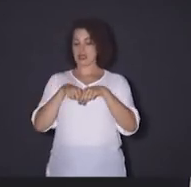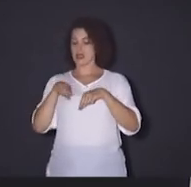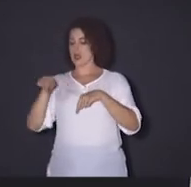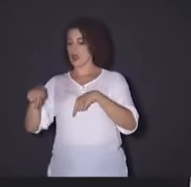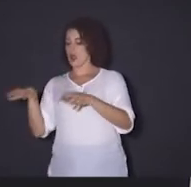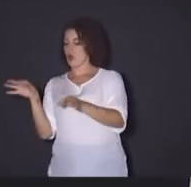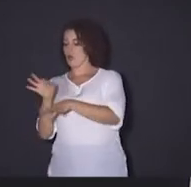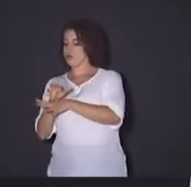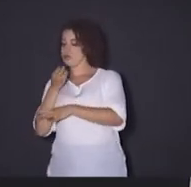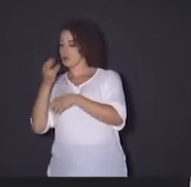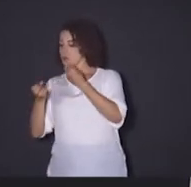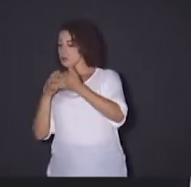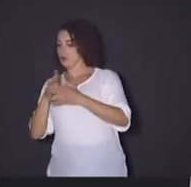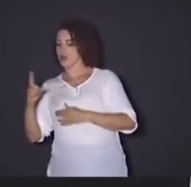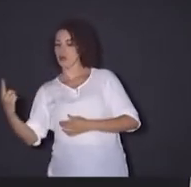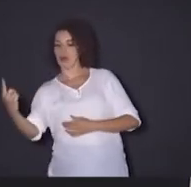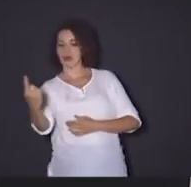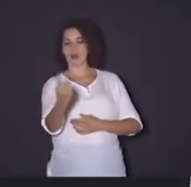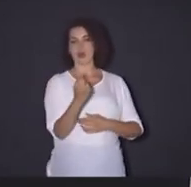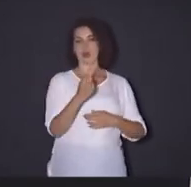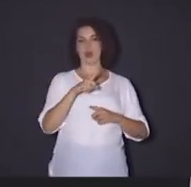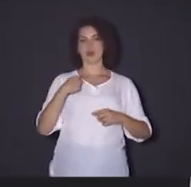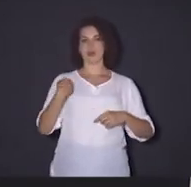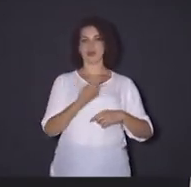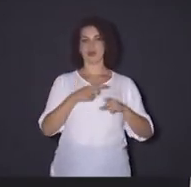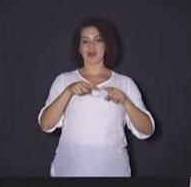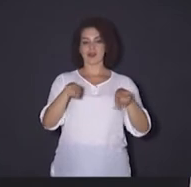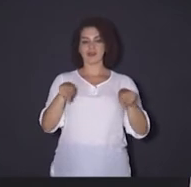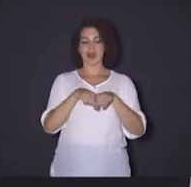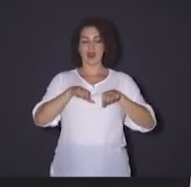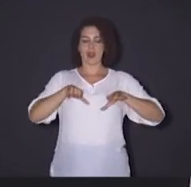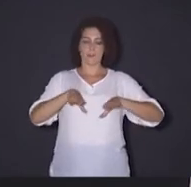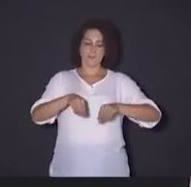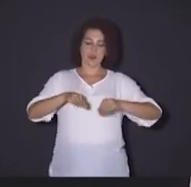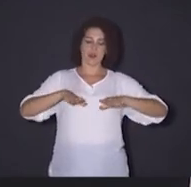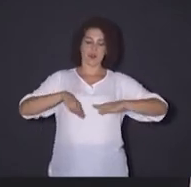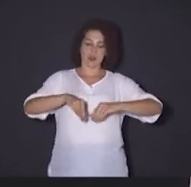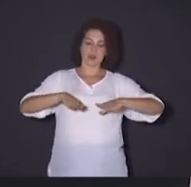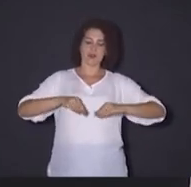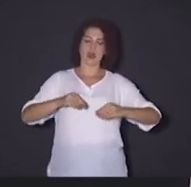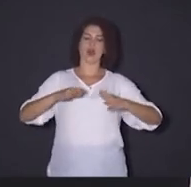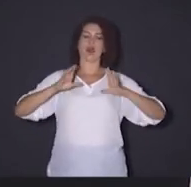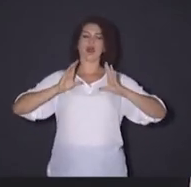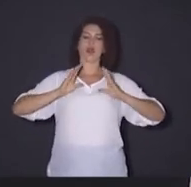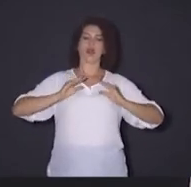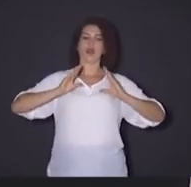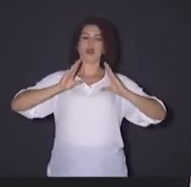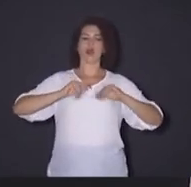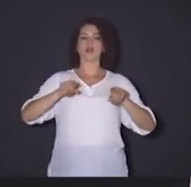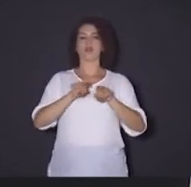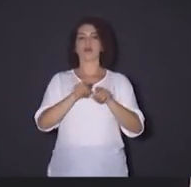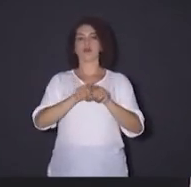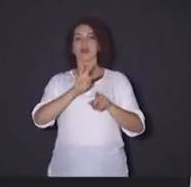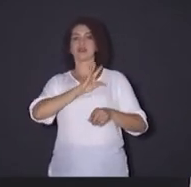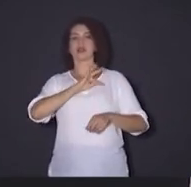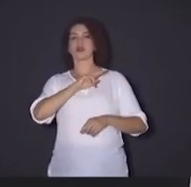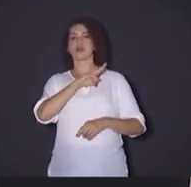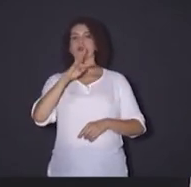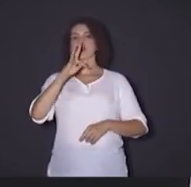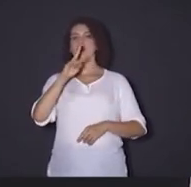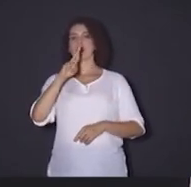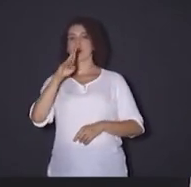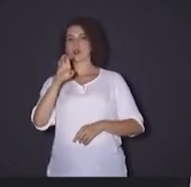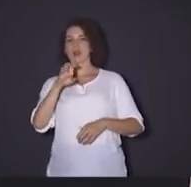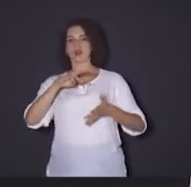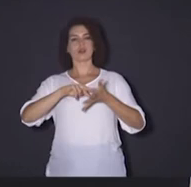recebe escalda pés é outra e uma técnica chamada tr é o tr é uma técnica